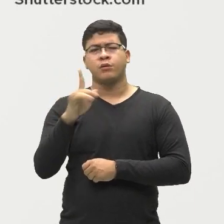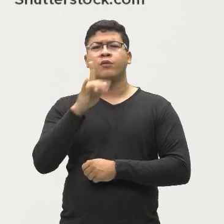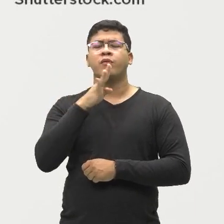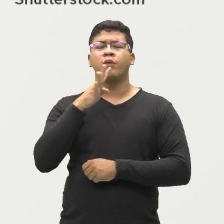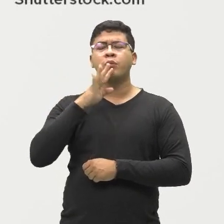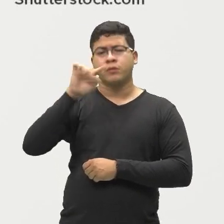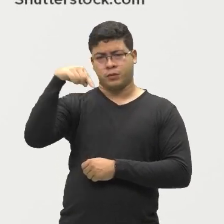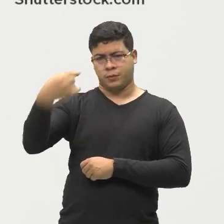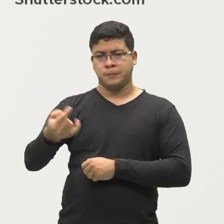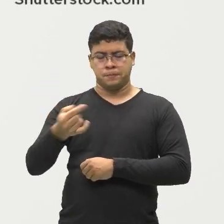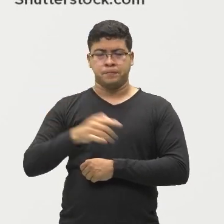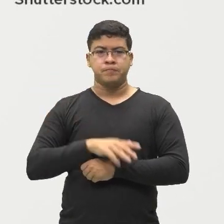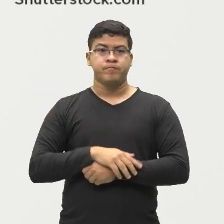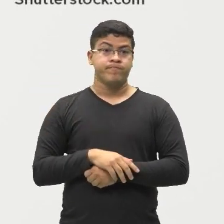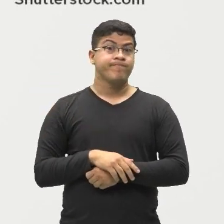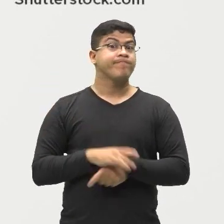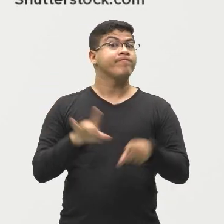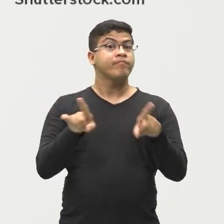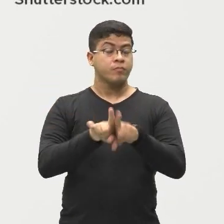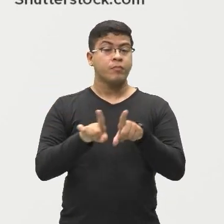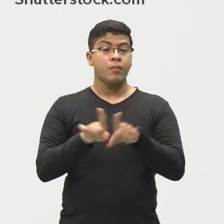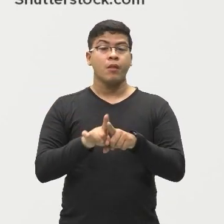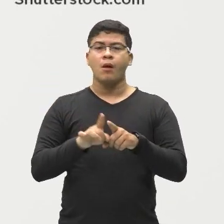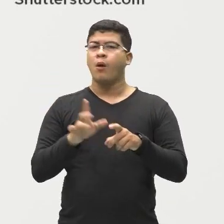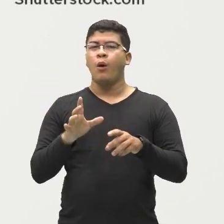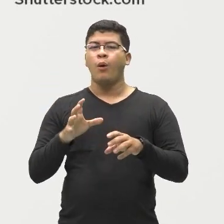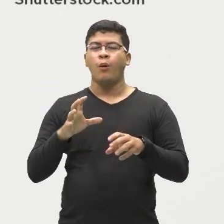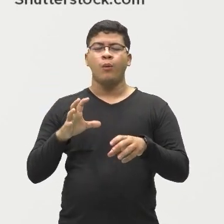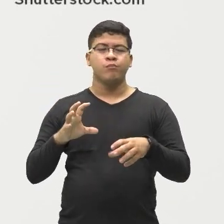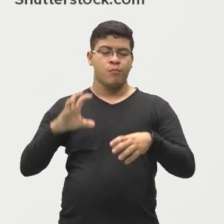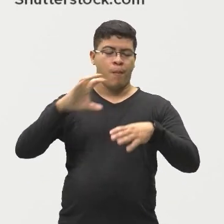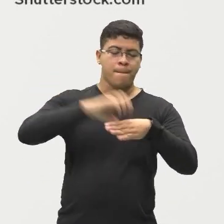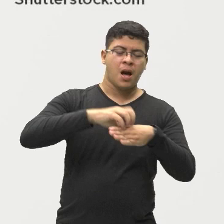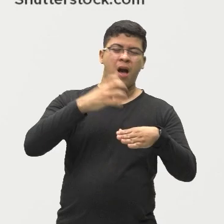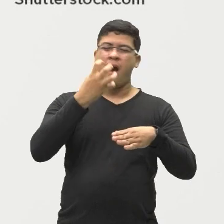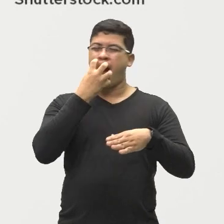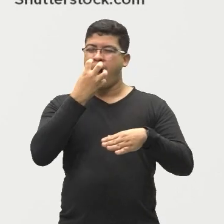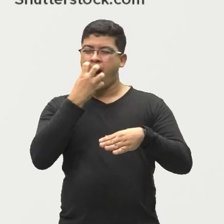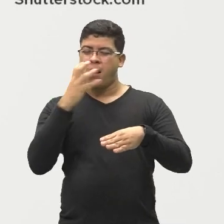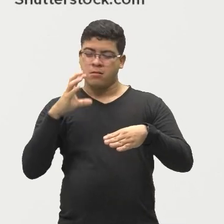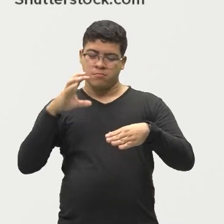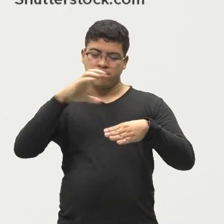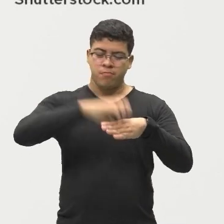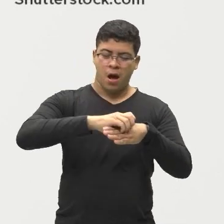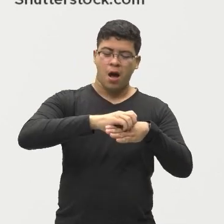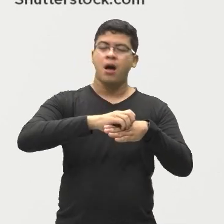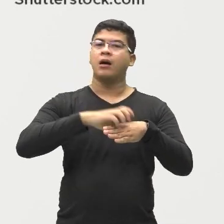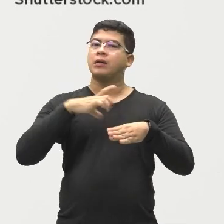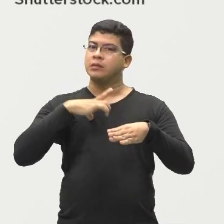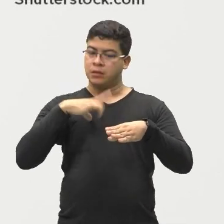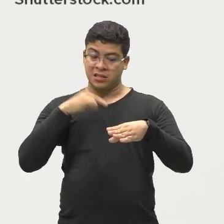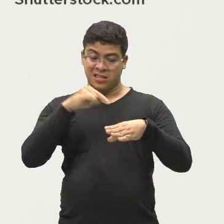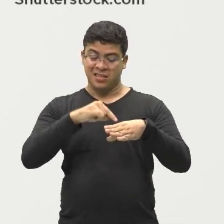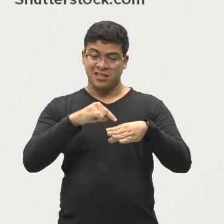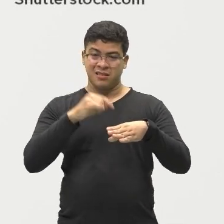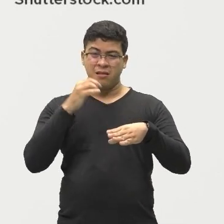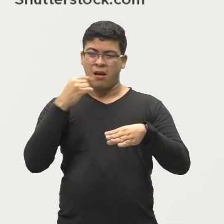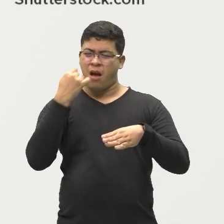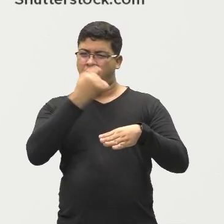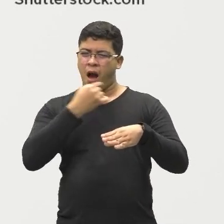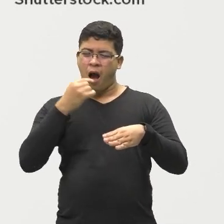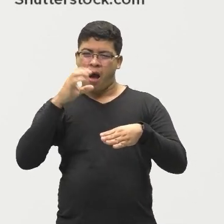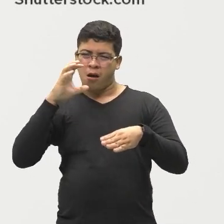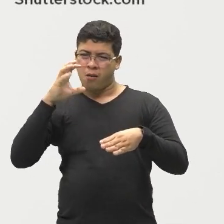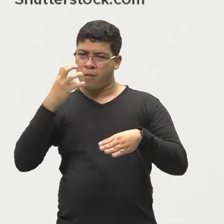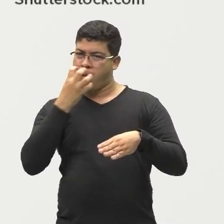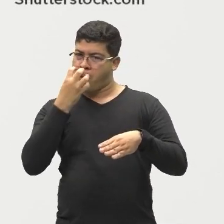mais para frente. E também ferimentos causados por animais, né? A gente tem aí a imagem de um cachorro mordendo a mão de uma